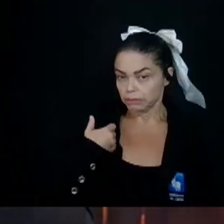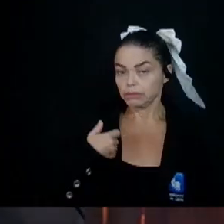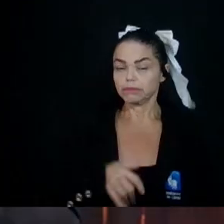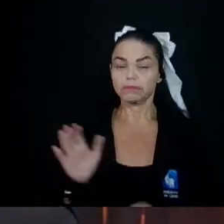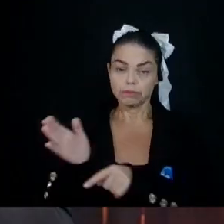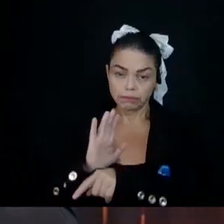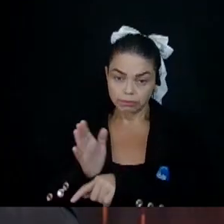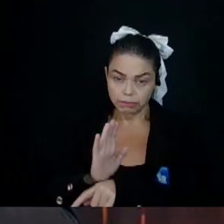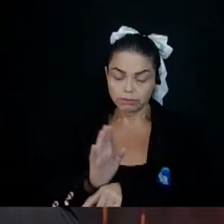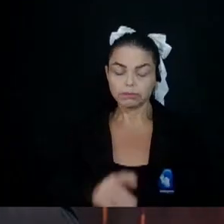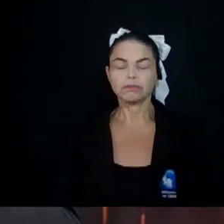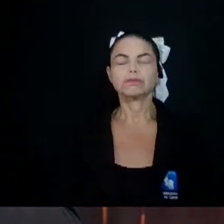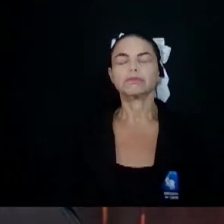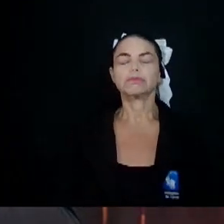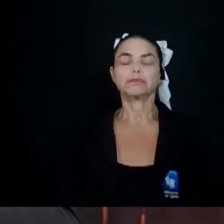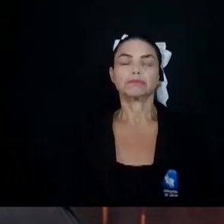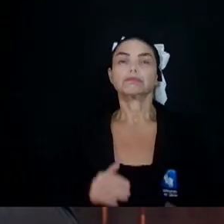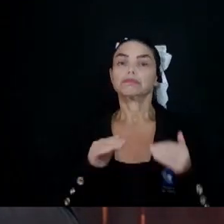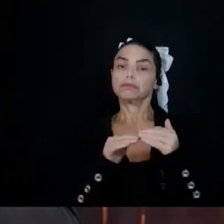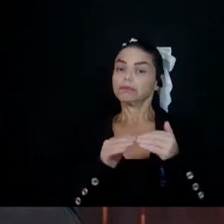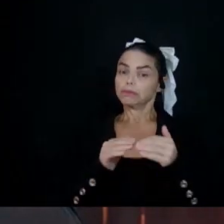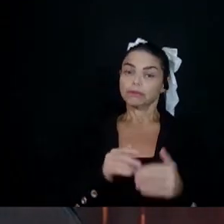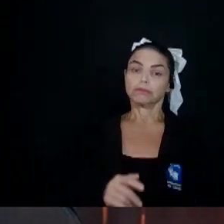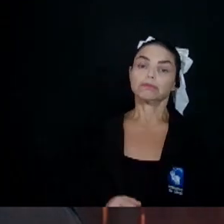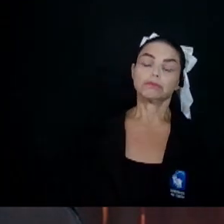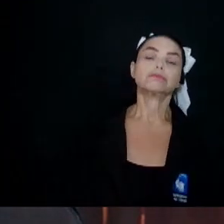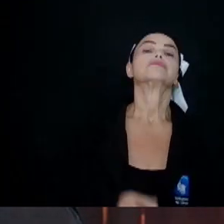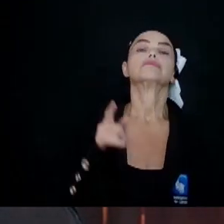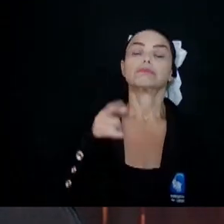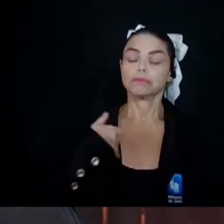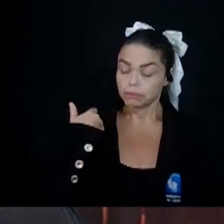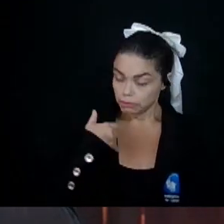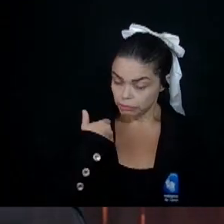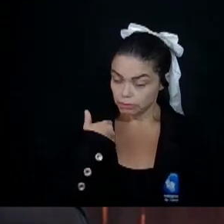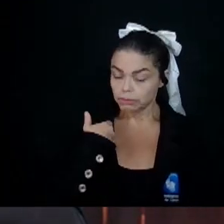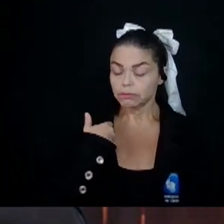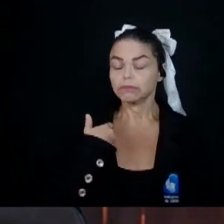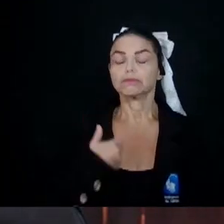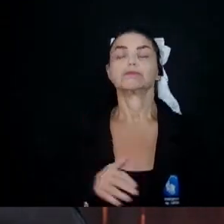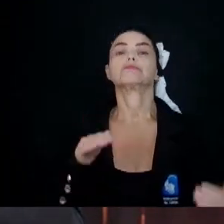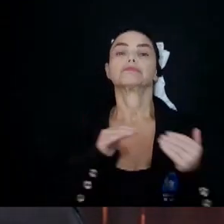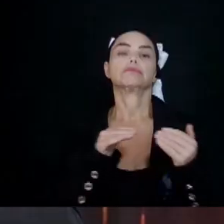aquele filme é adequado para determinada idade. O que acontece?